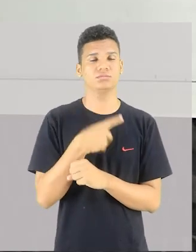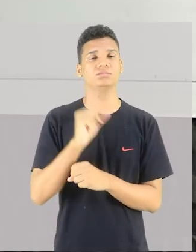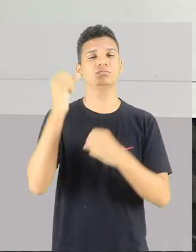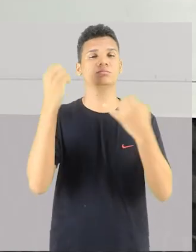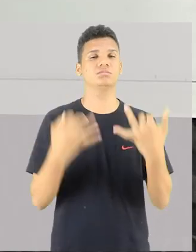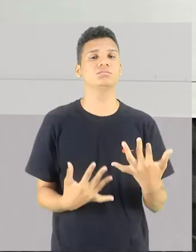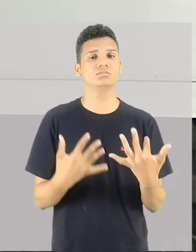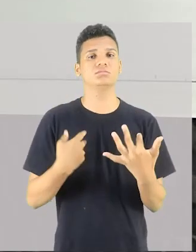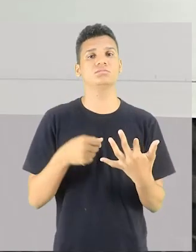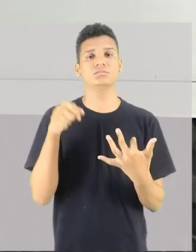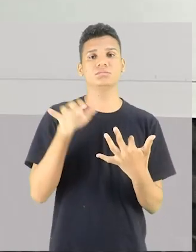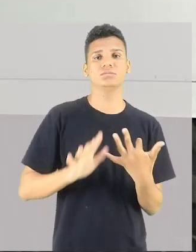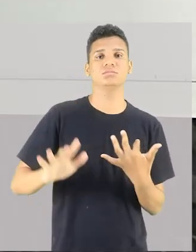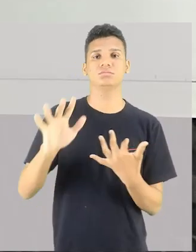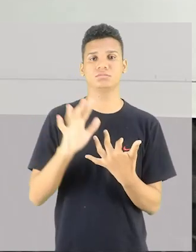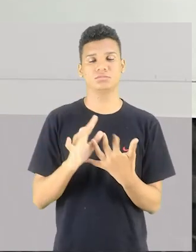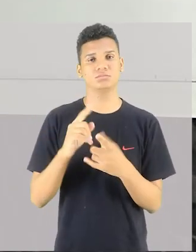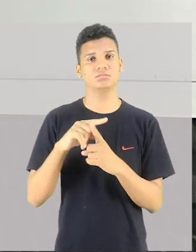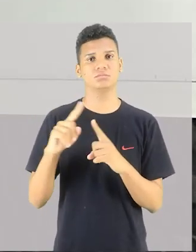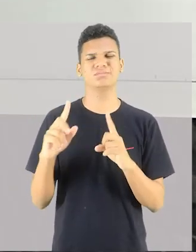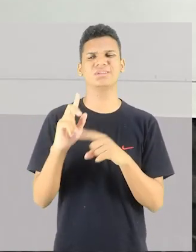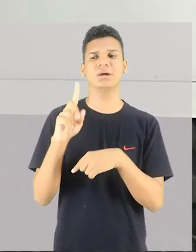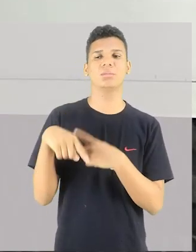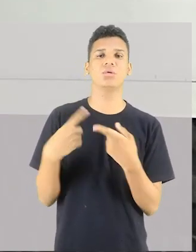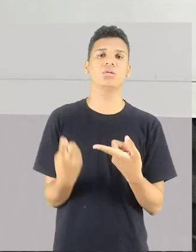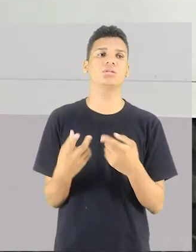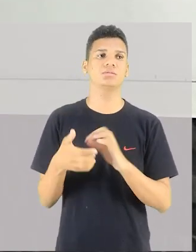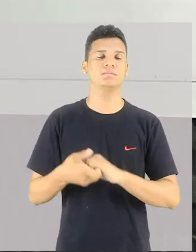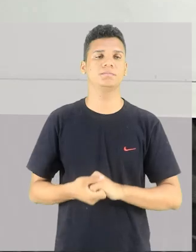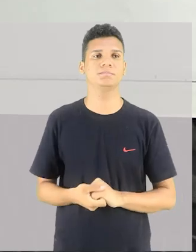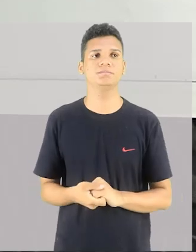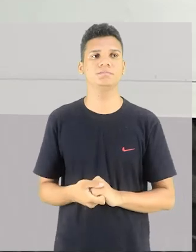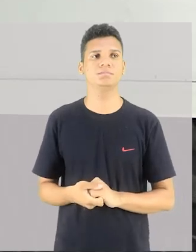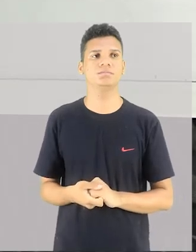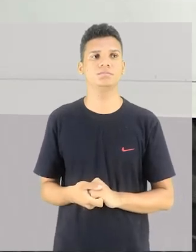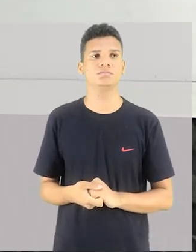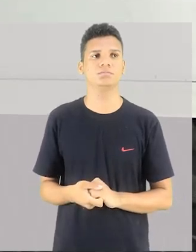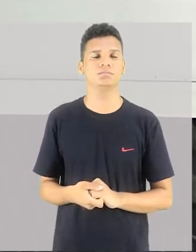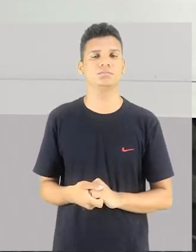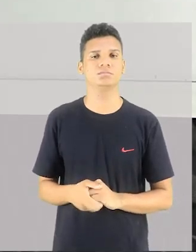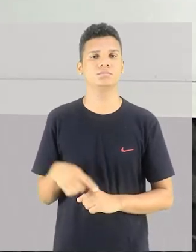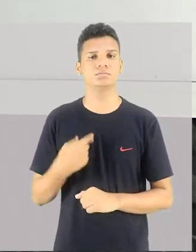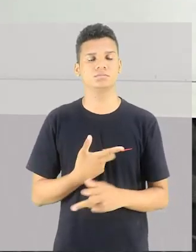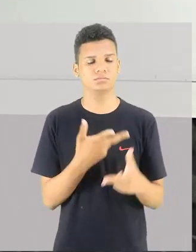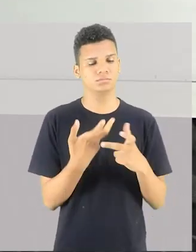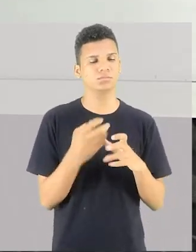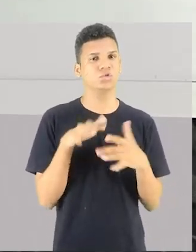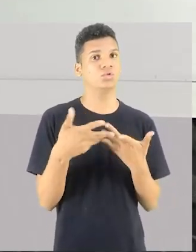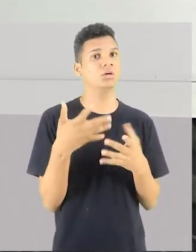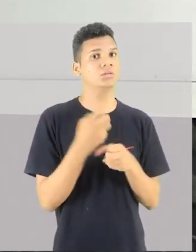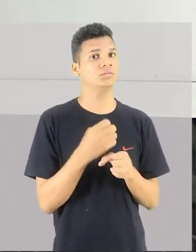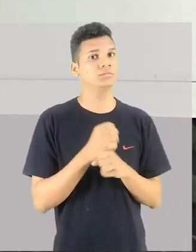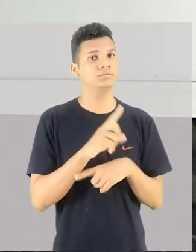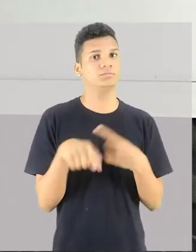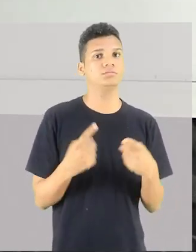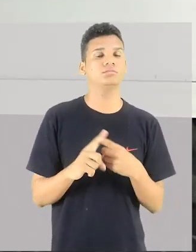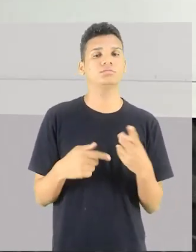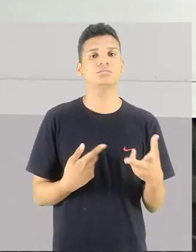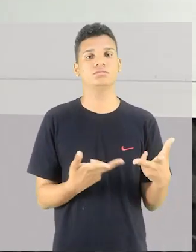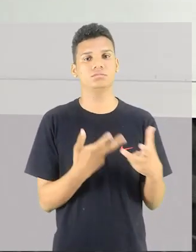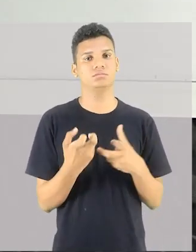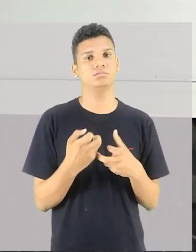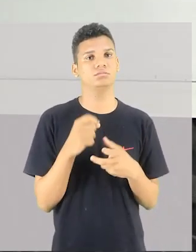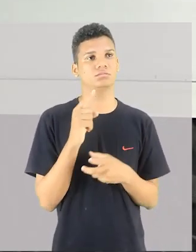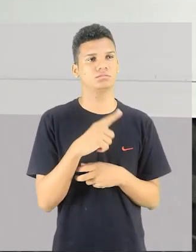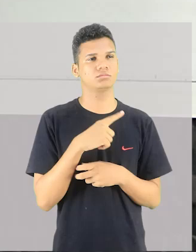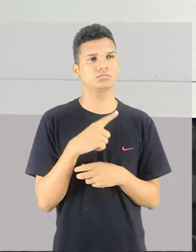área de cobertura depois vamos ver quanto essa área após olha perceba que você